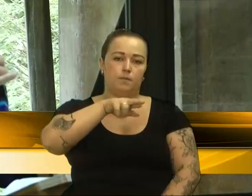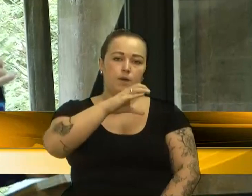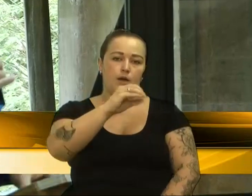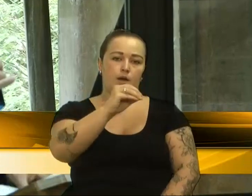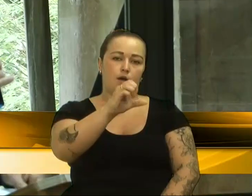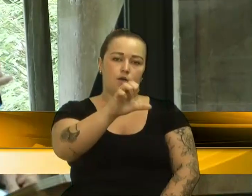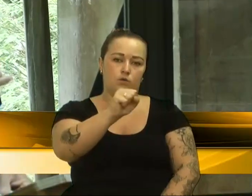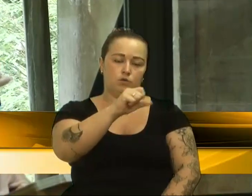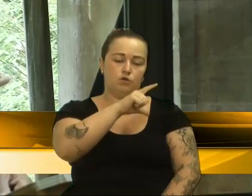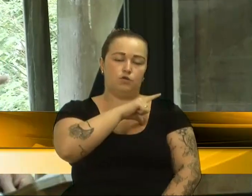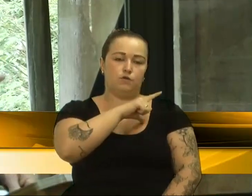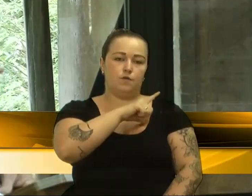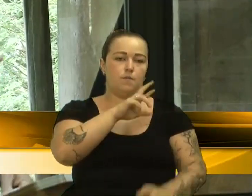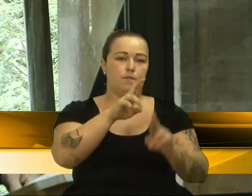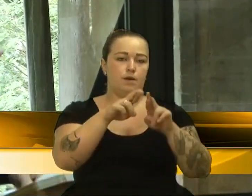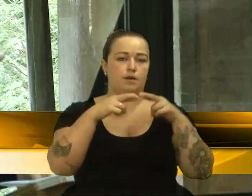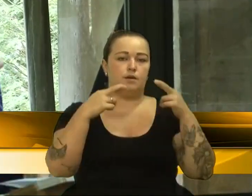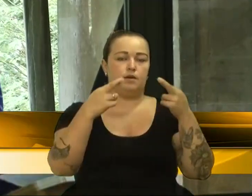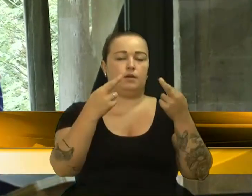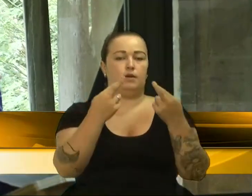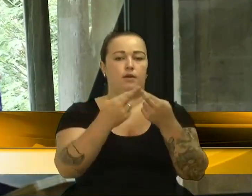Almeida.